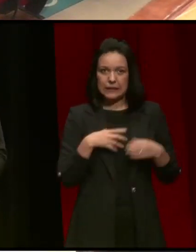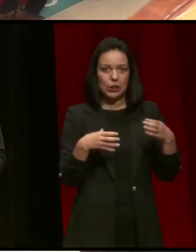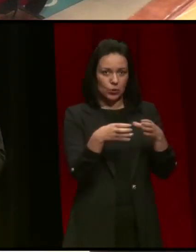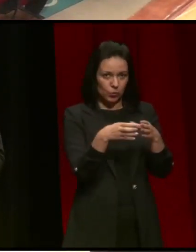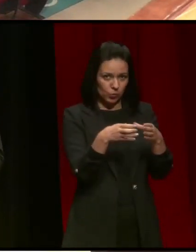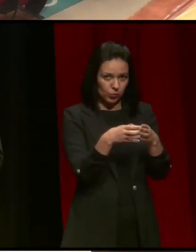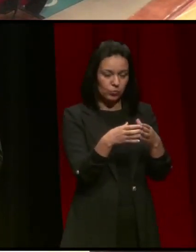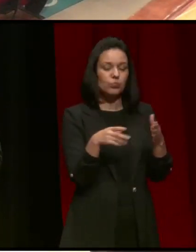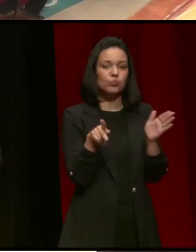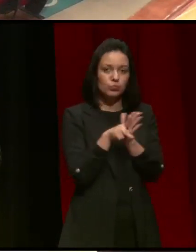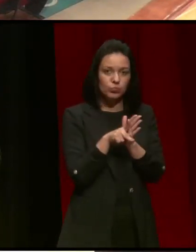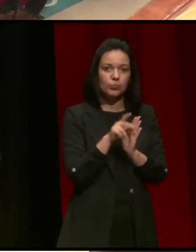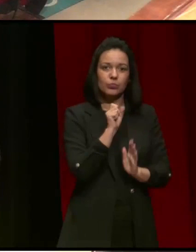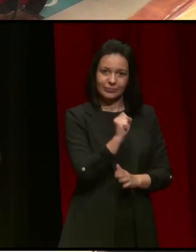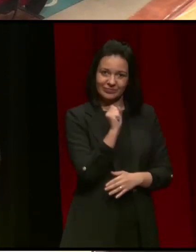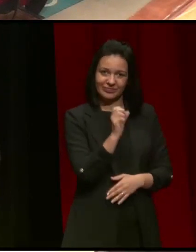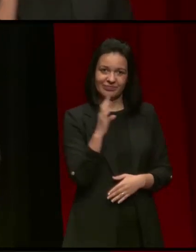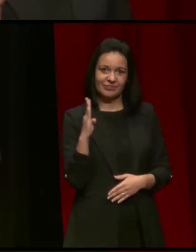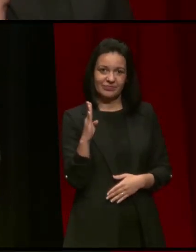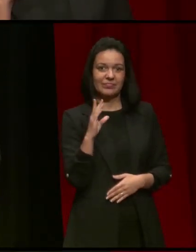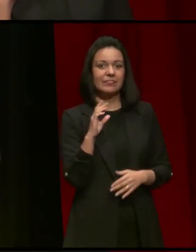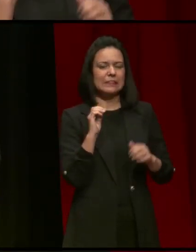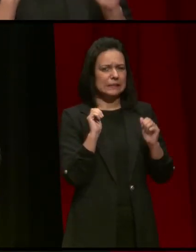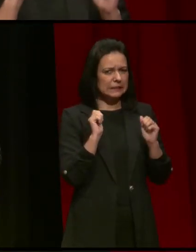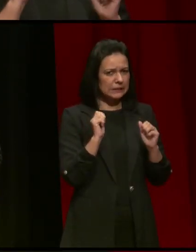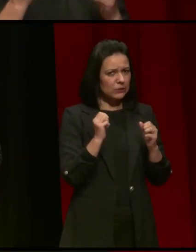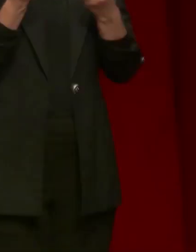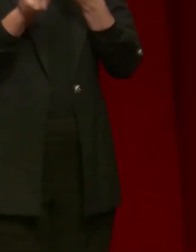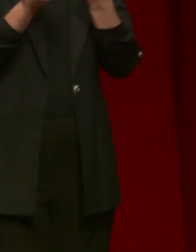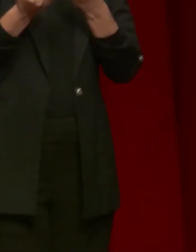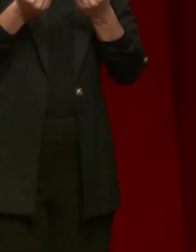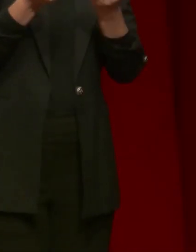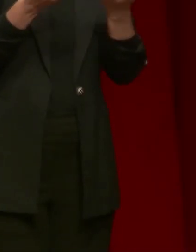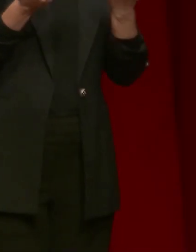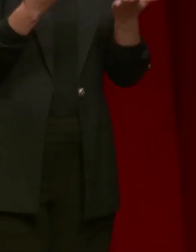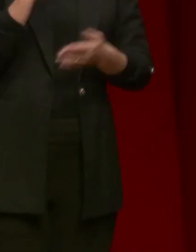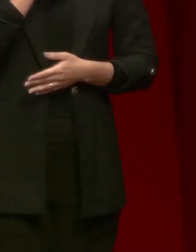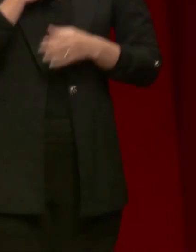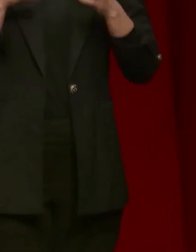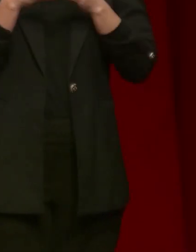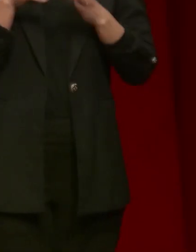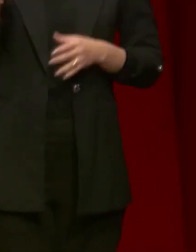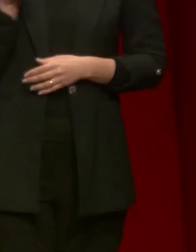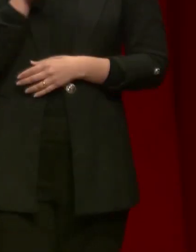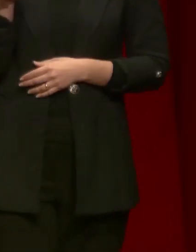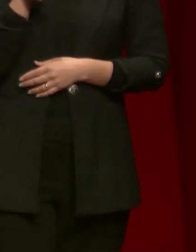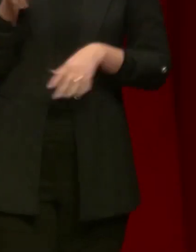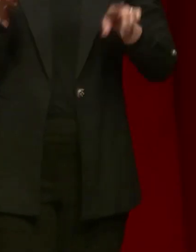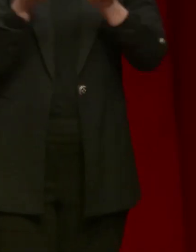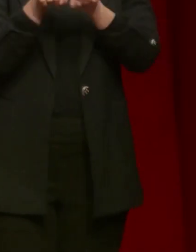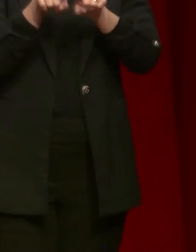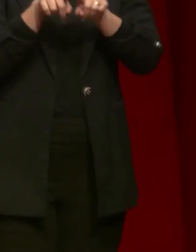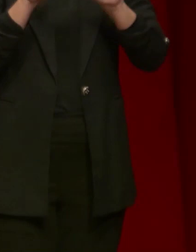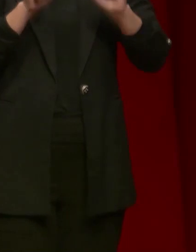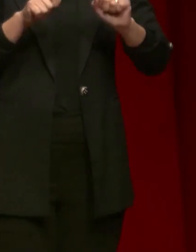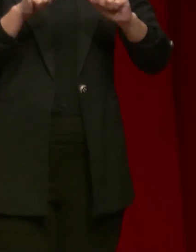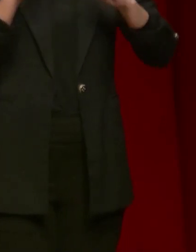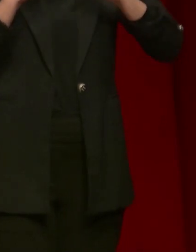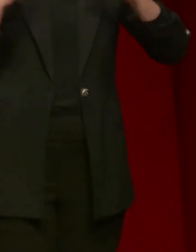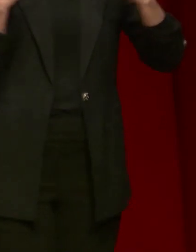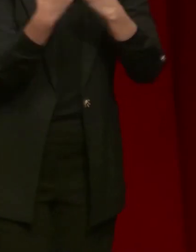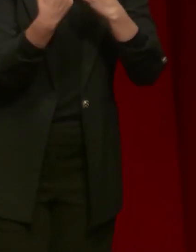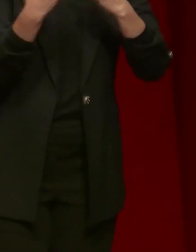quer fazer uma parceria com a SBB para receber doações, conte com essas duas moças aqui, que inclusive conduzem a roda de